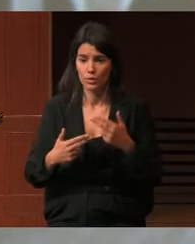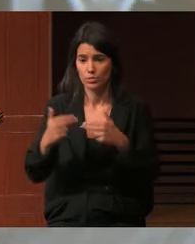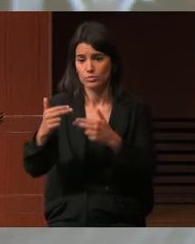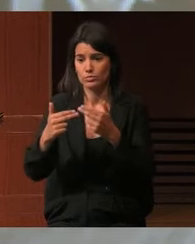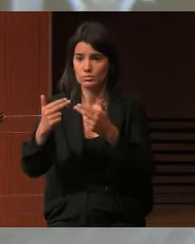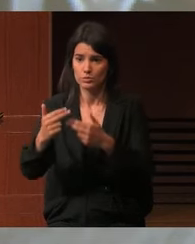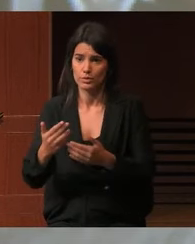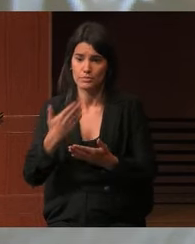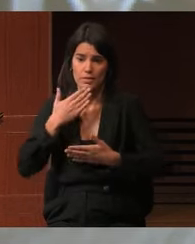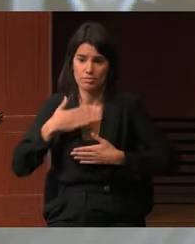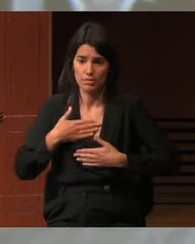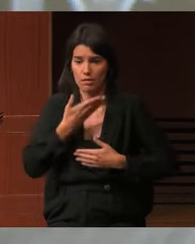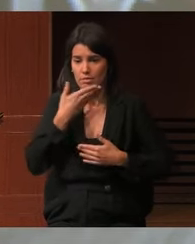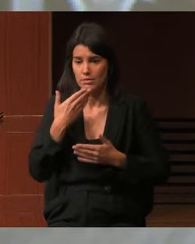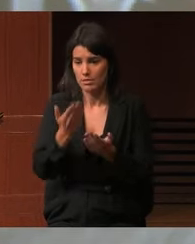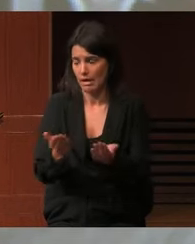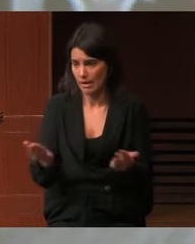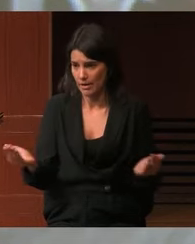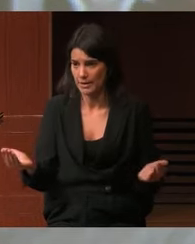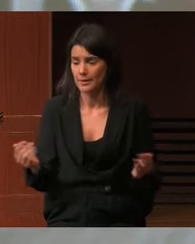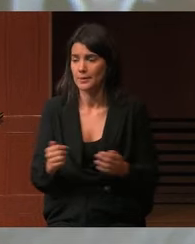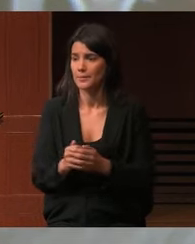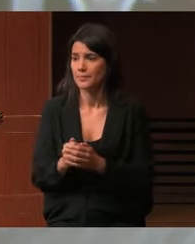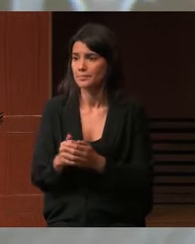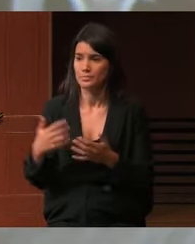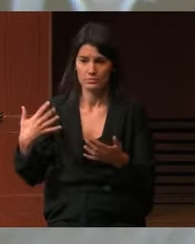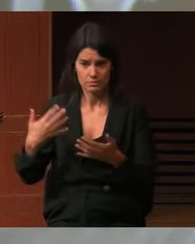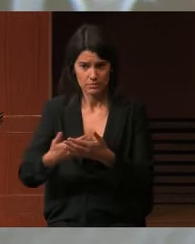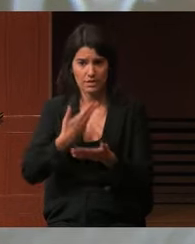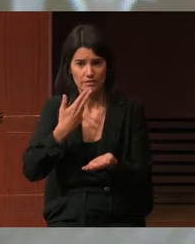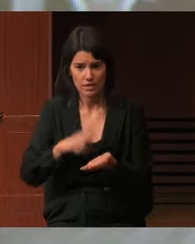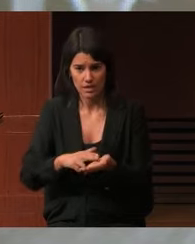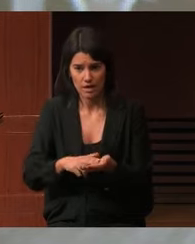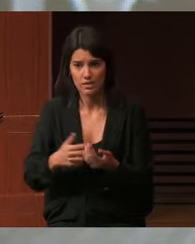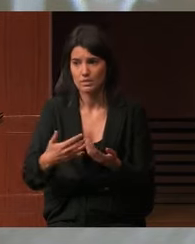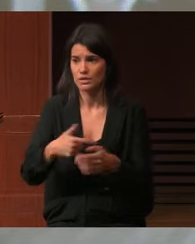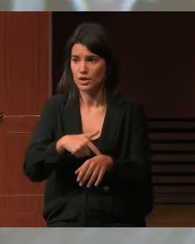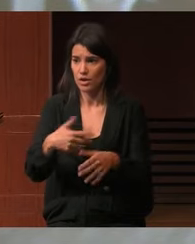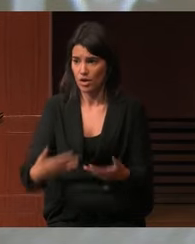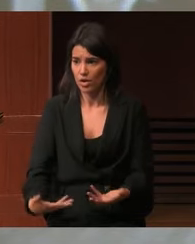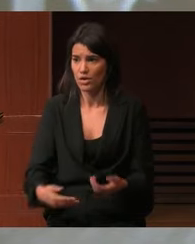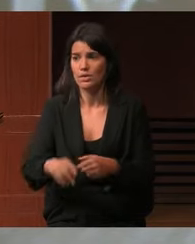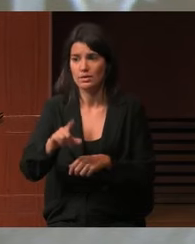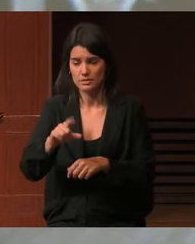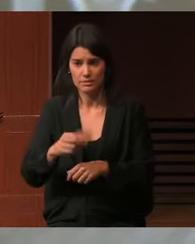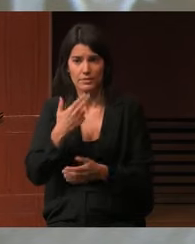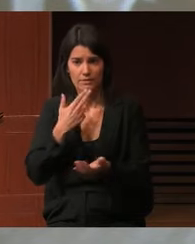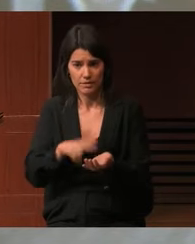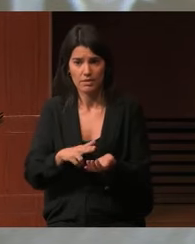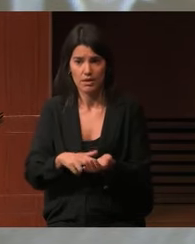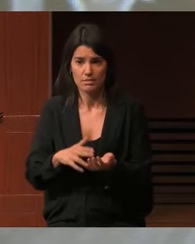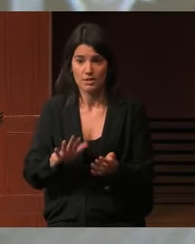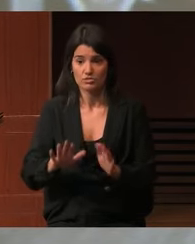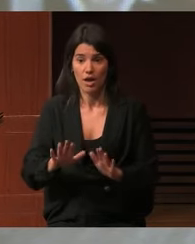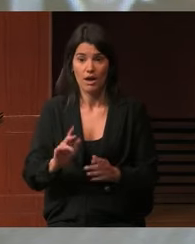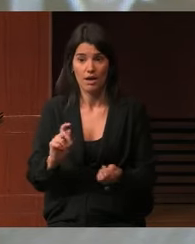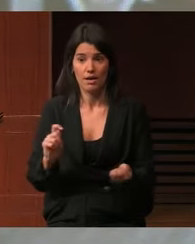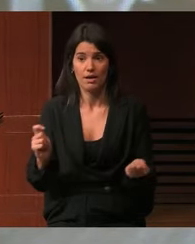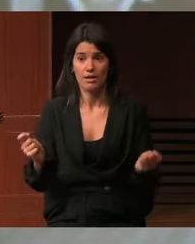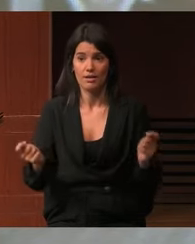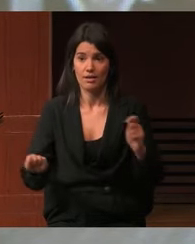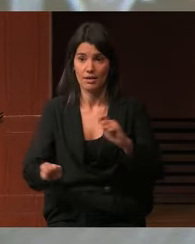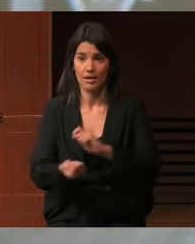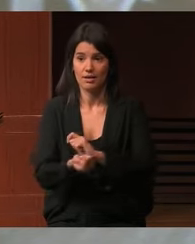dispor. Isto tem sido verdade e isto é verdade no presente que temos em transformação. Nós somos a